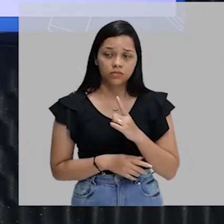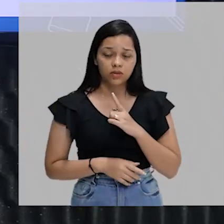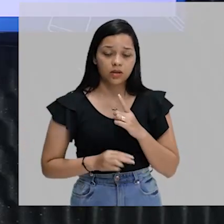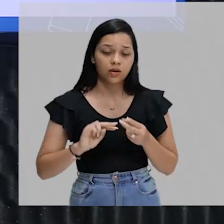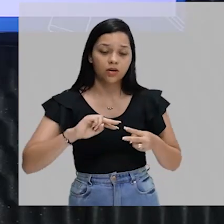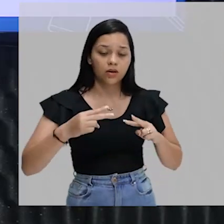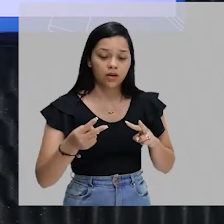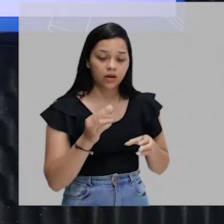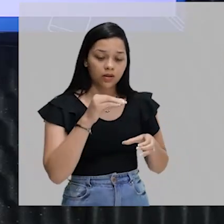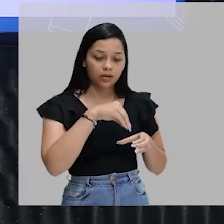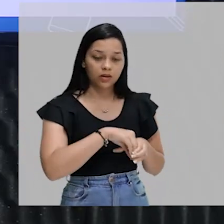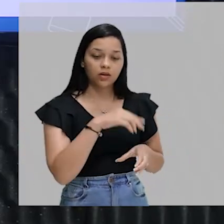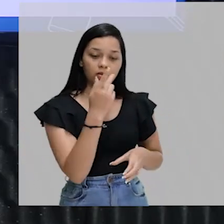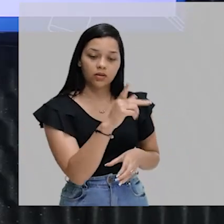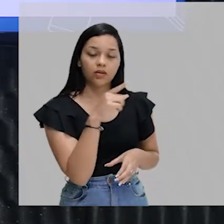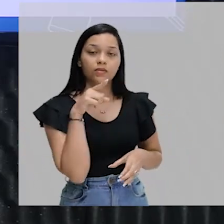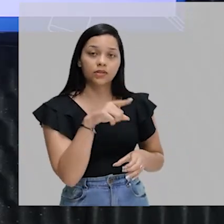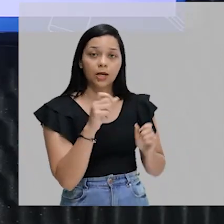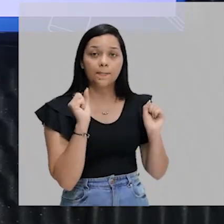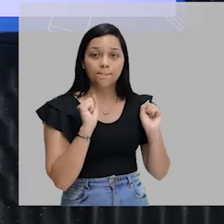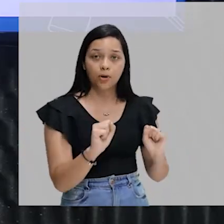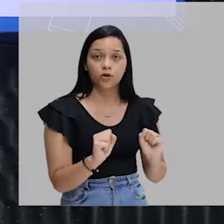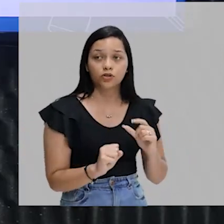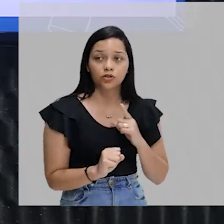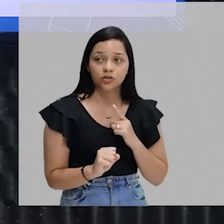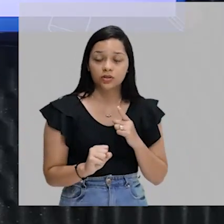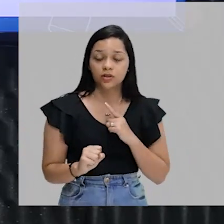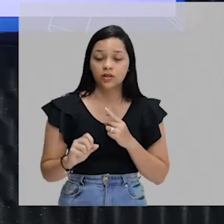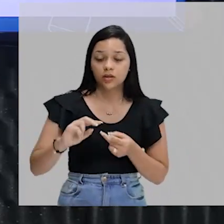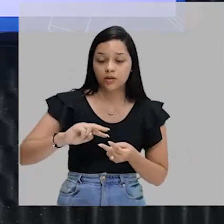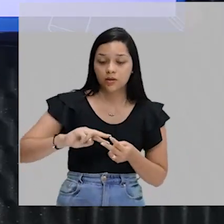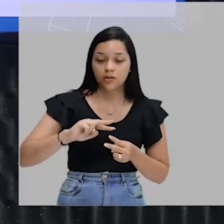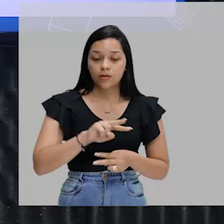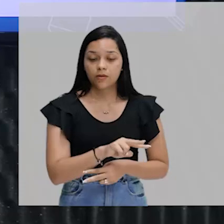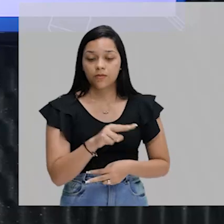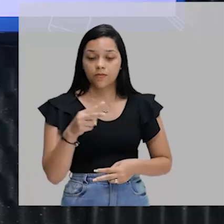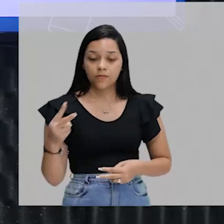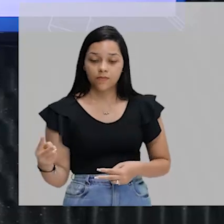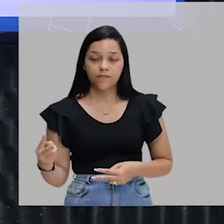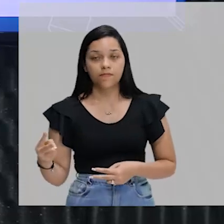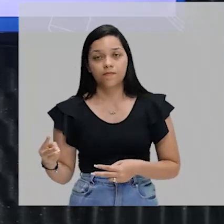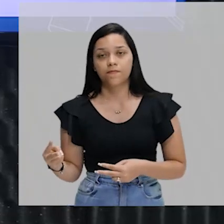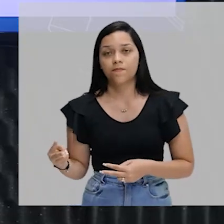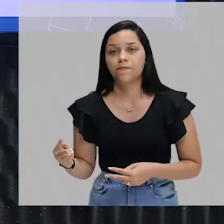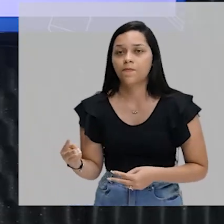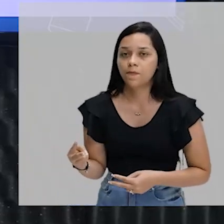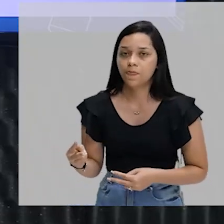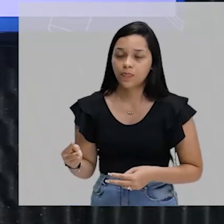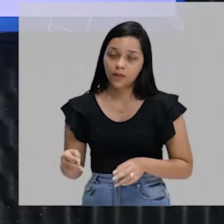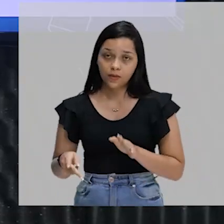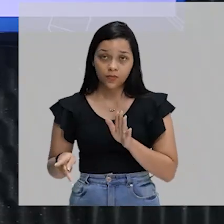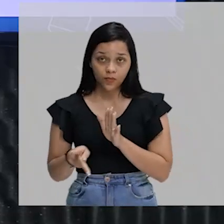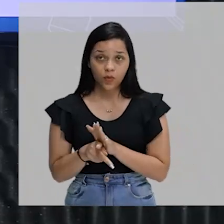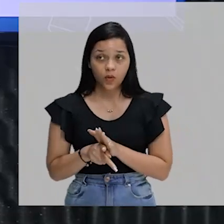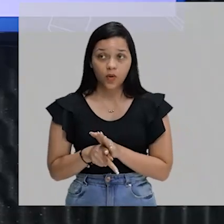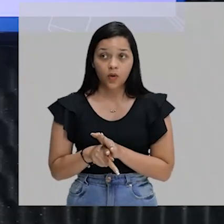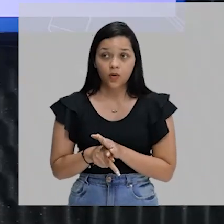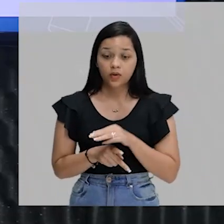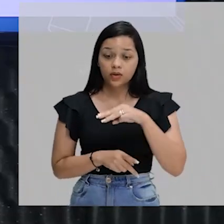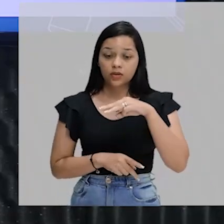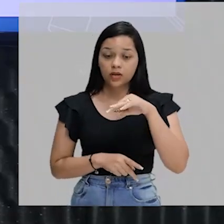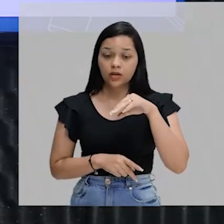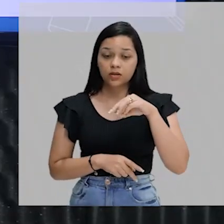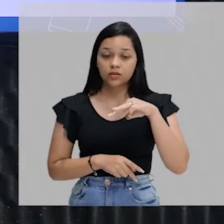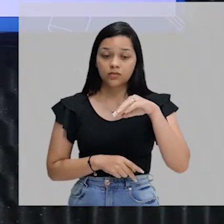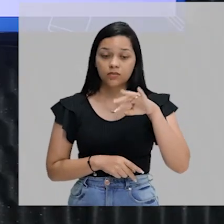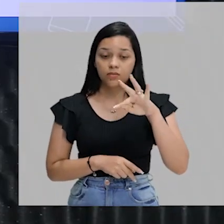de DNA dentro dela, você pode fazer essa transgenia, inserção de transgenes nessas mitocôndrias,